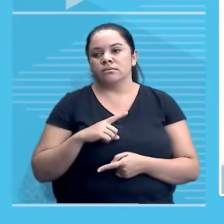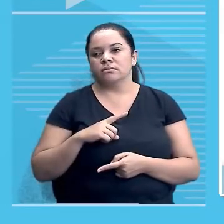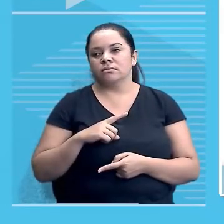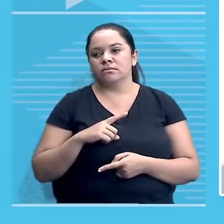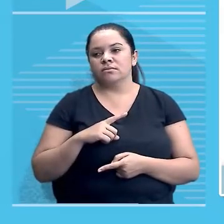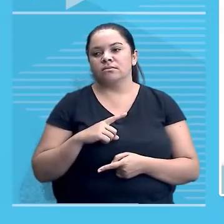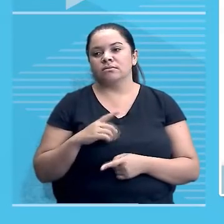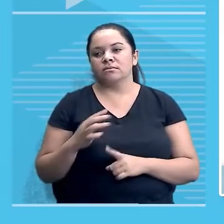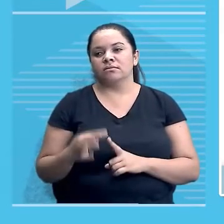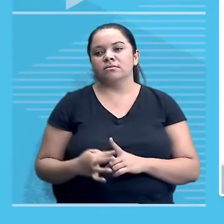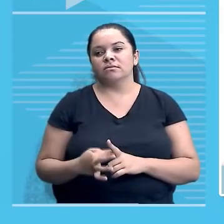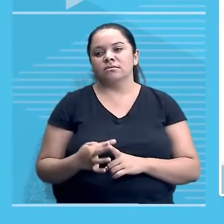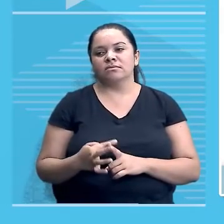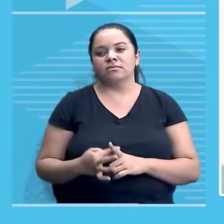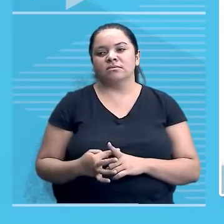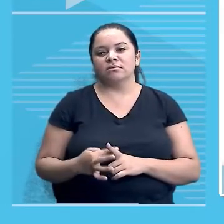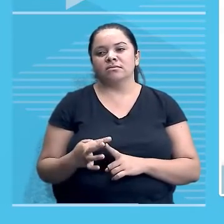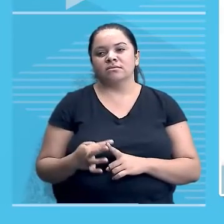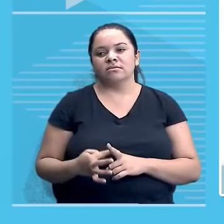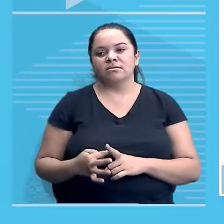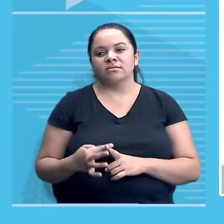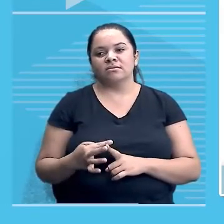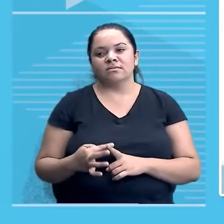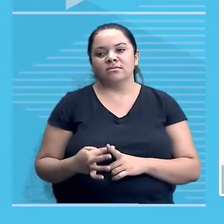variação de temperatura.